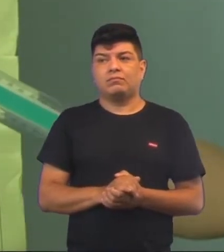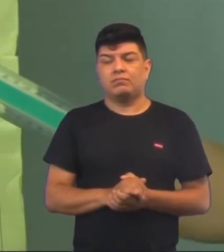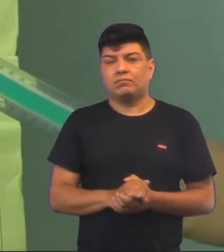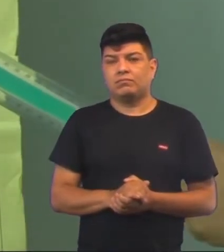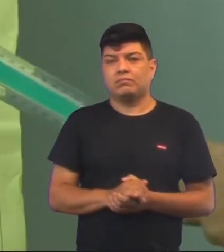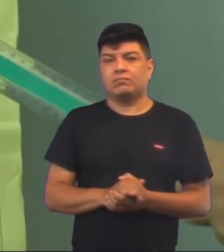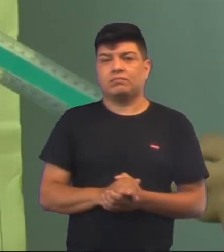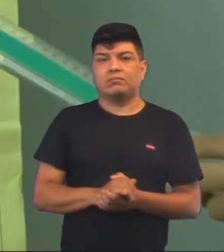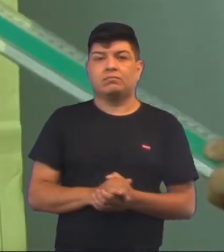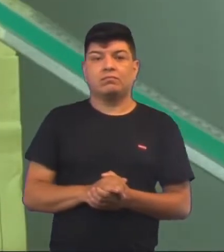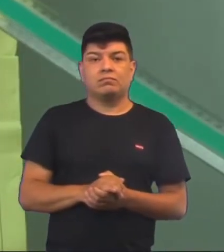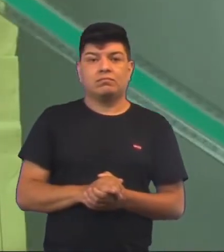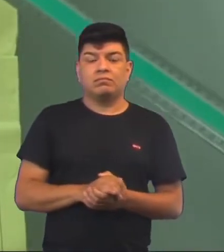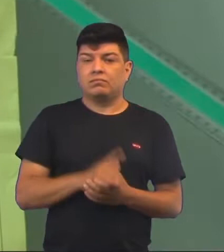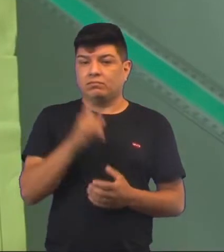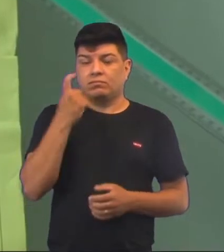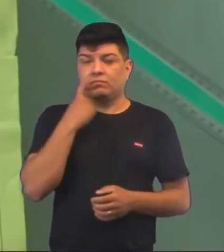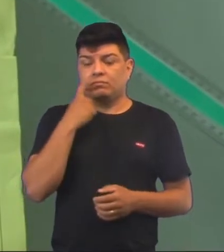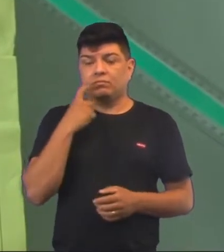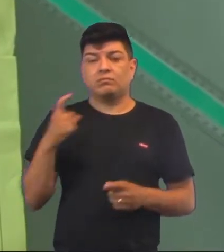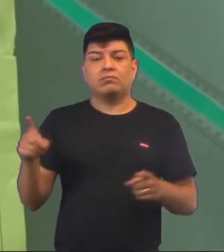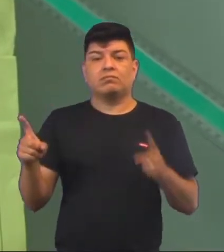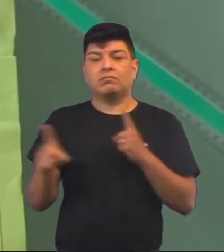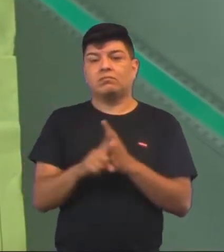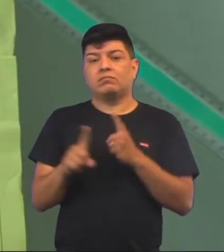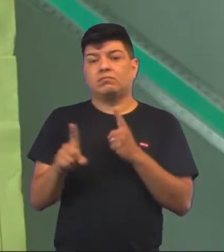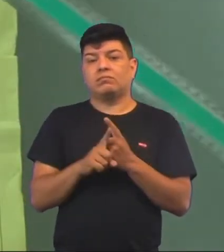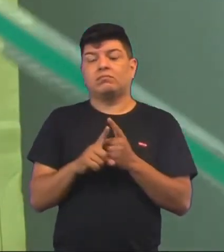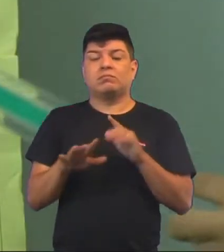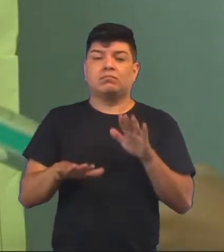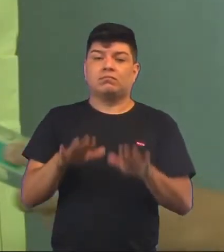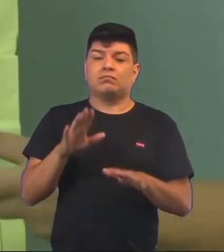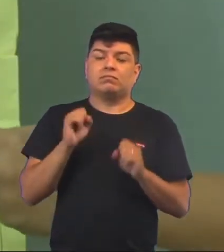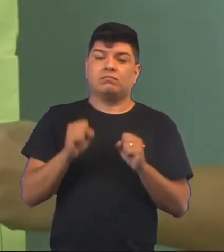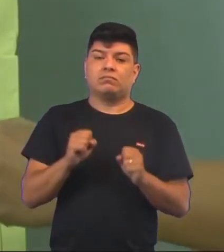Tinga, o peixe-boi encontrado no Ceará, quando adulto, poderá ter provavelmente